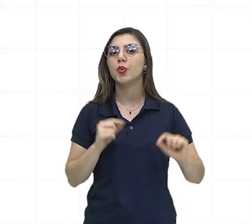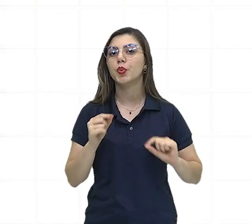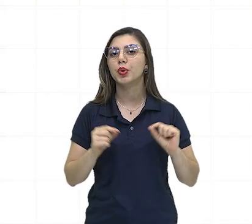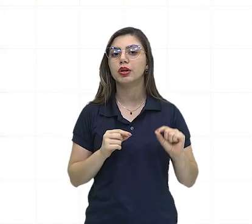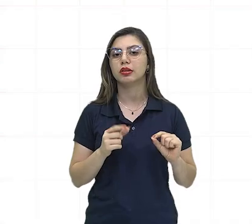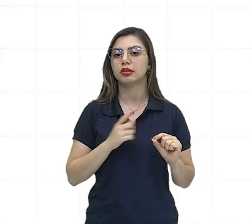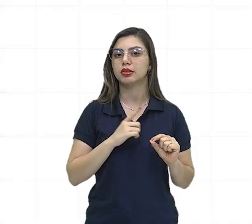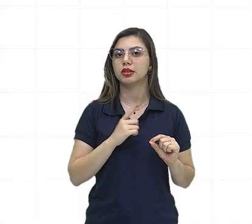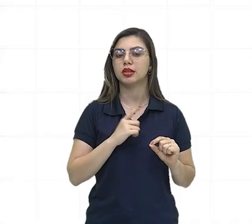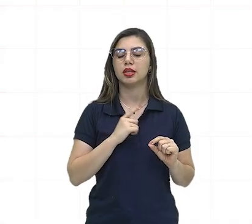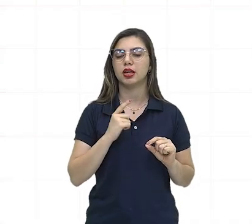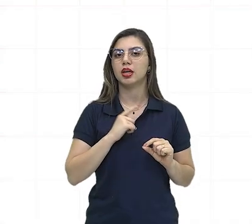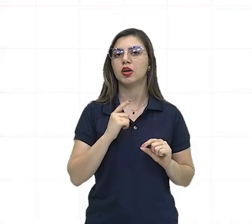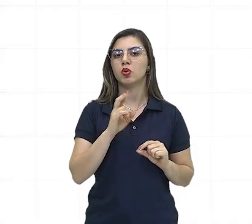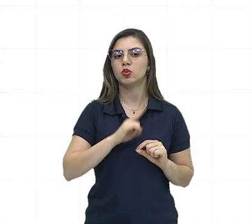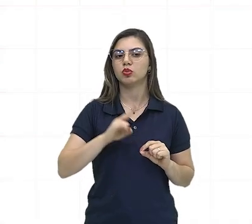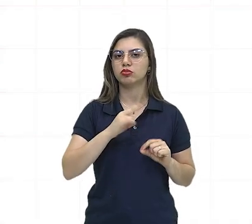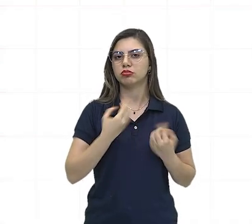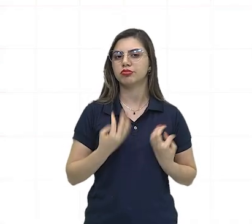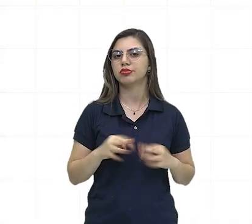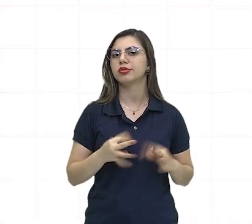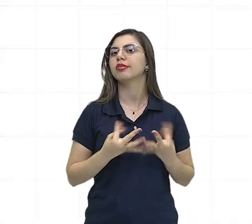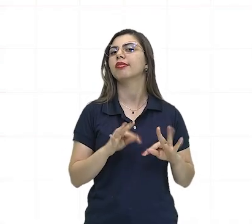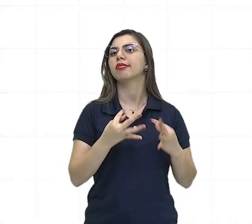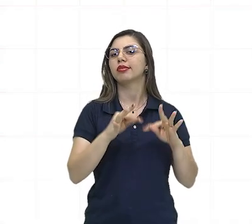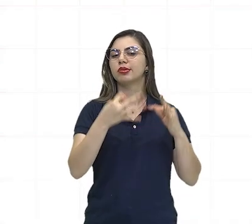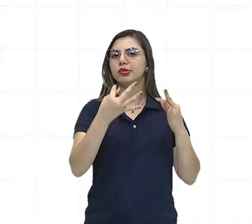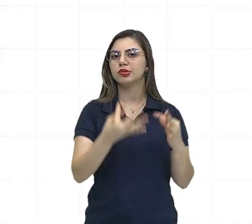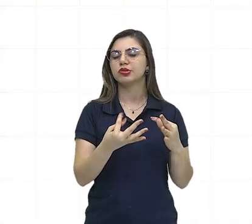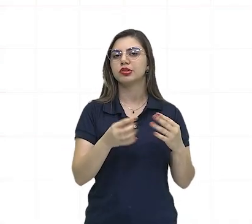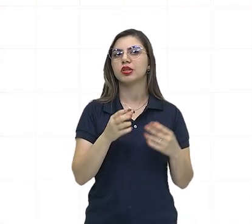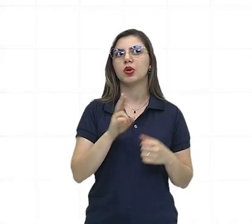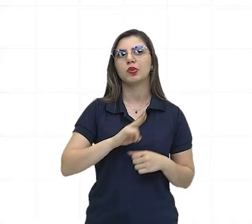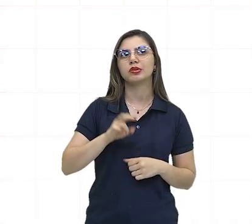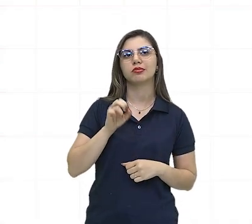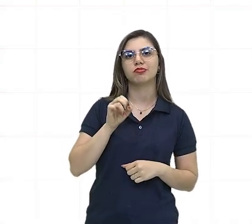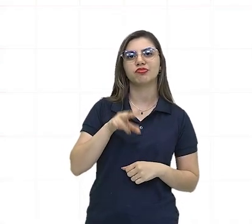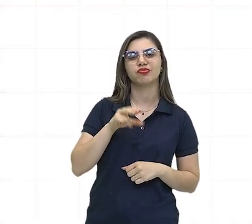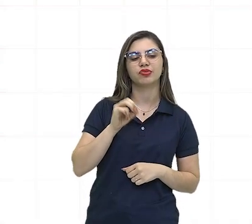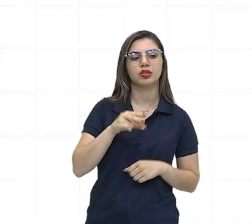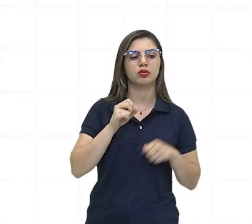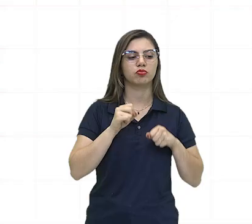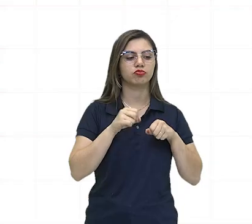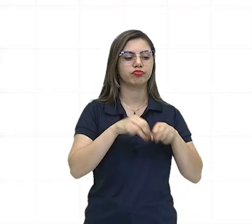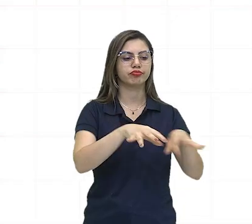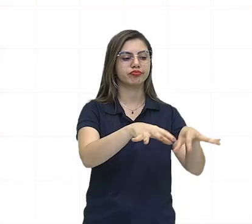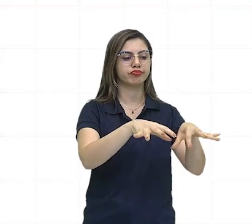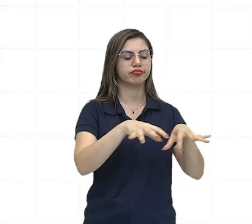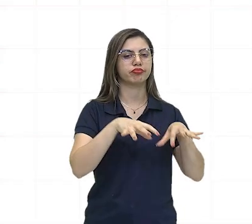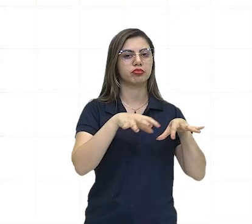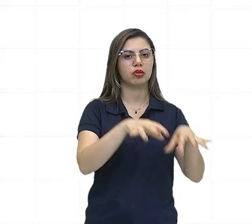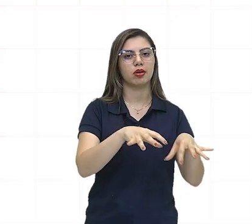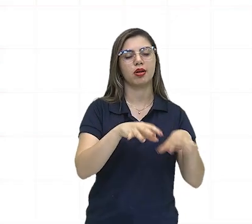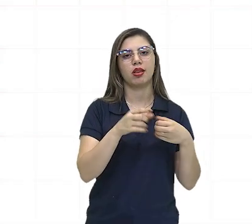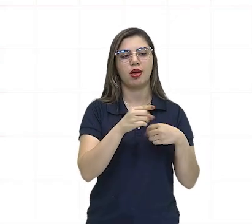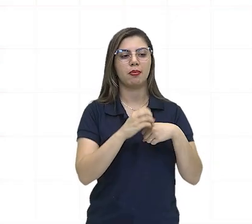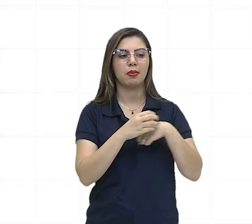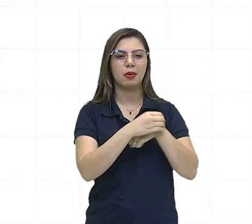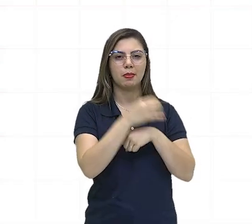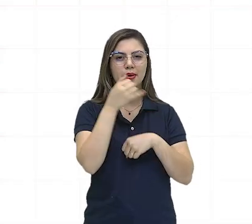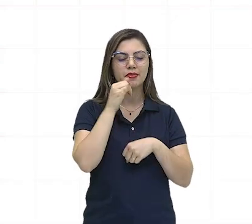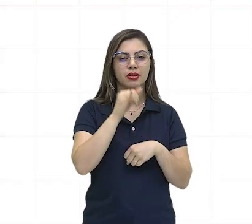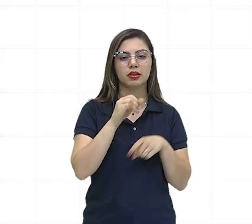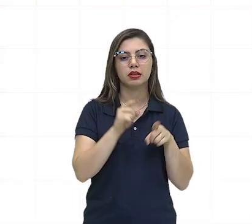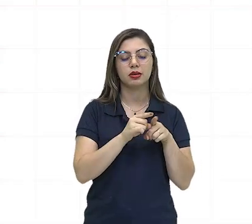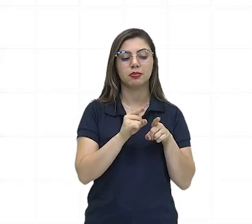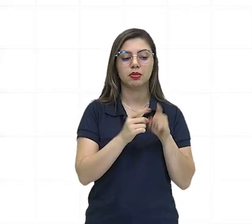uso elevado de insumos, onde se utiliza muitos fertilizantes, pesticidas, maquinários e mão